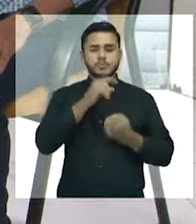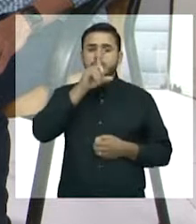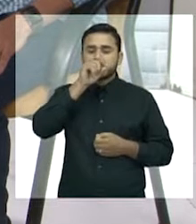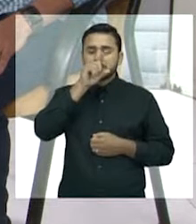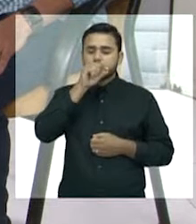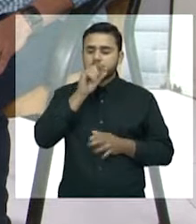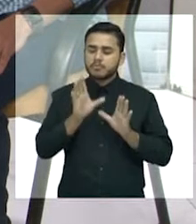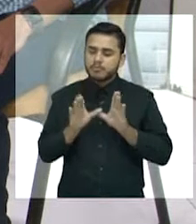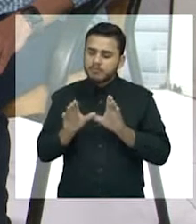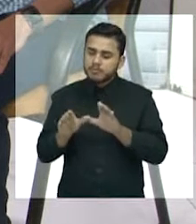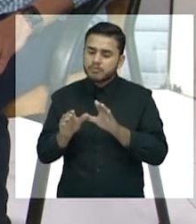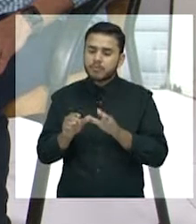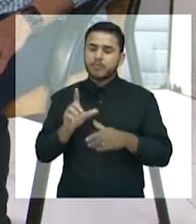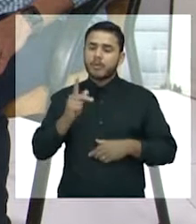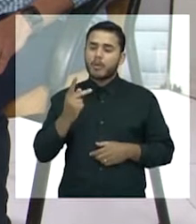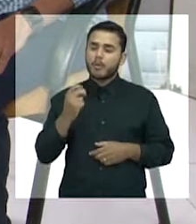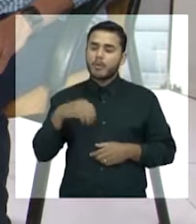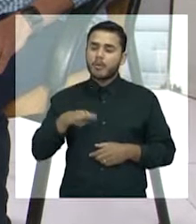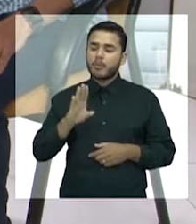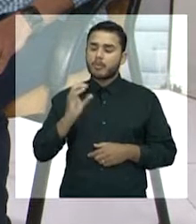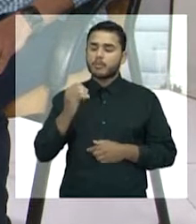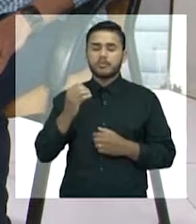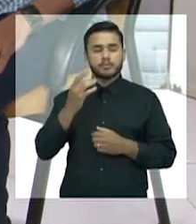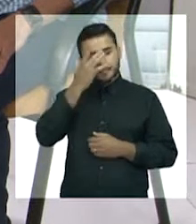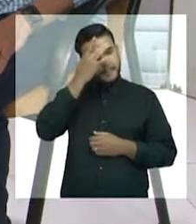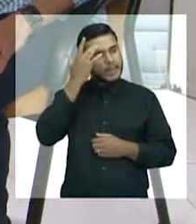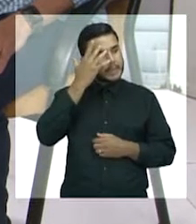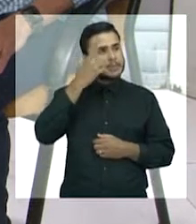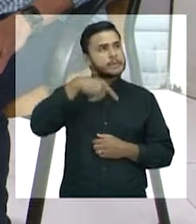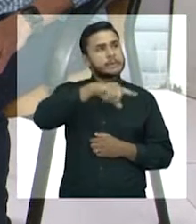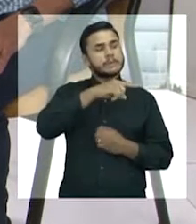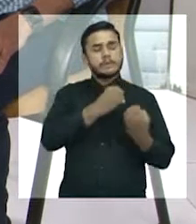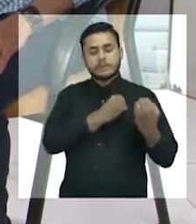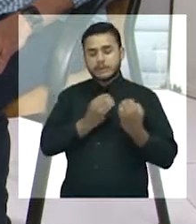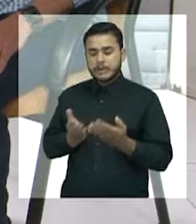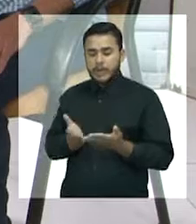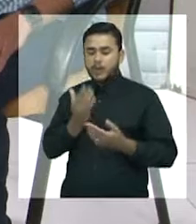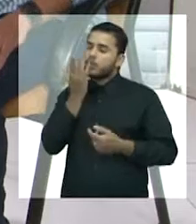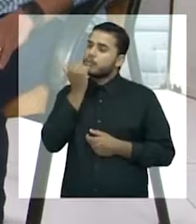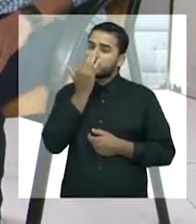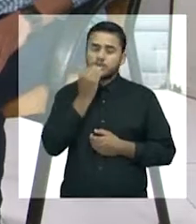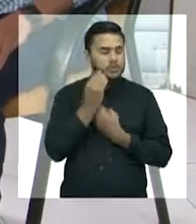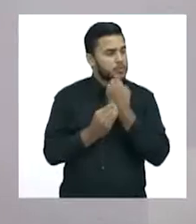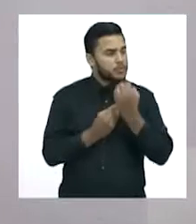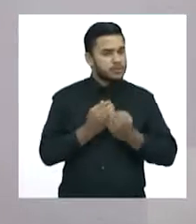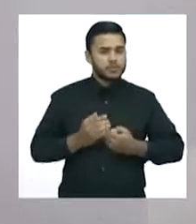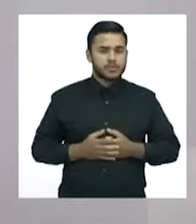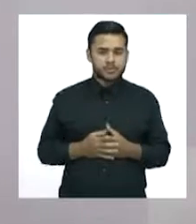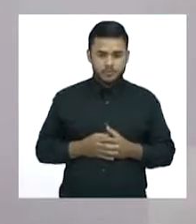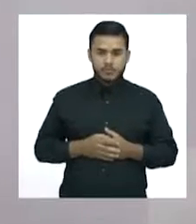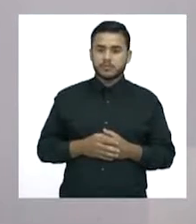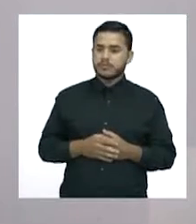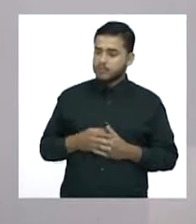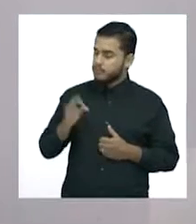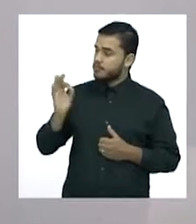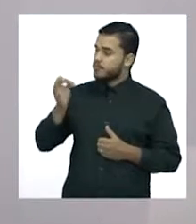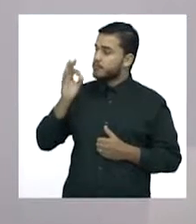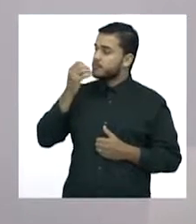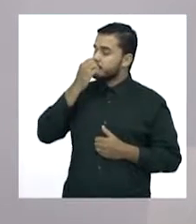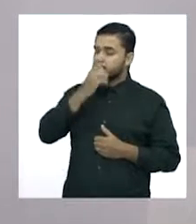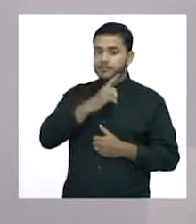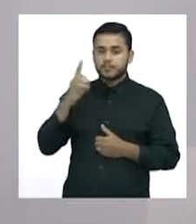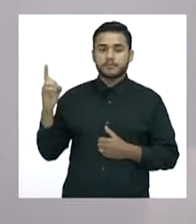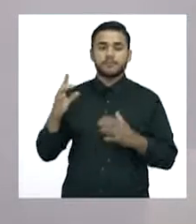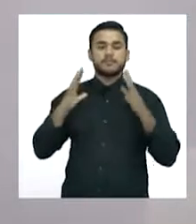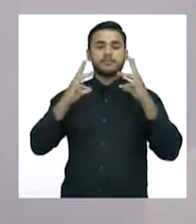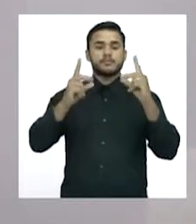acham bonito e é bom alimentar os animais, mas qual o inconveniente? Primeiro, bom dia, agradecer a